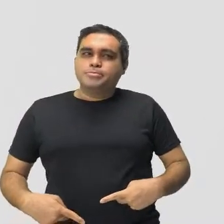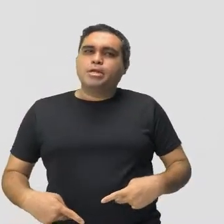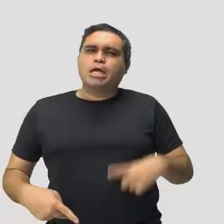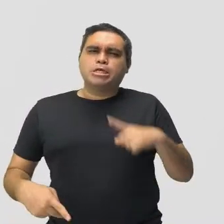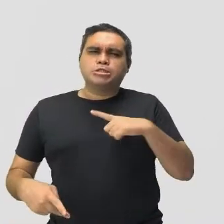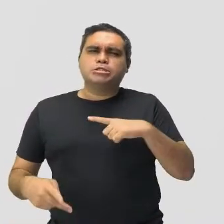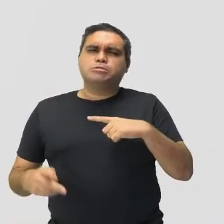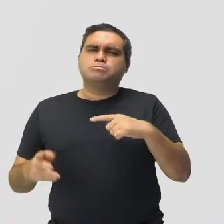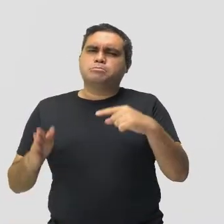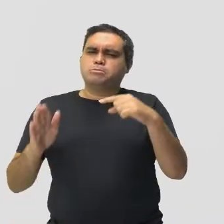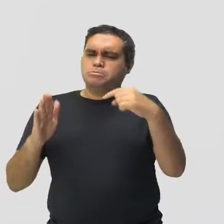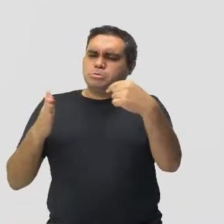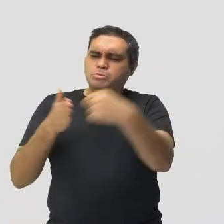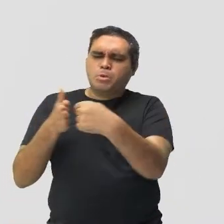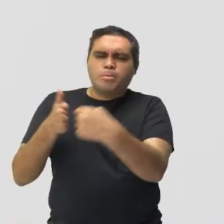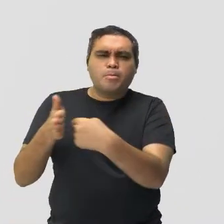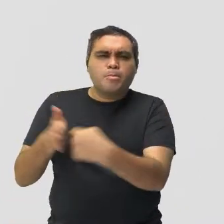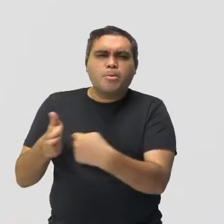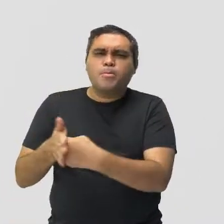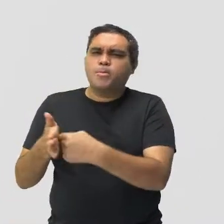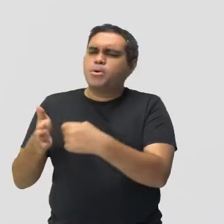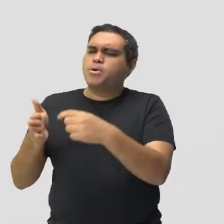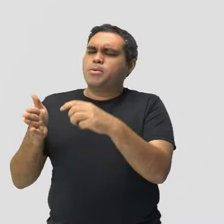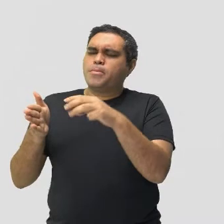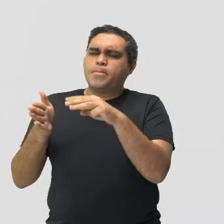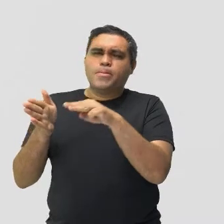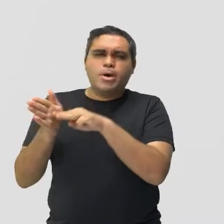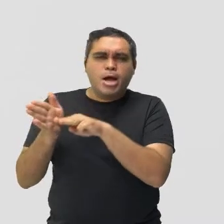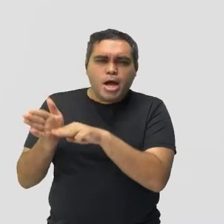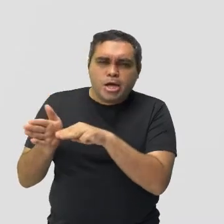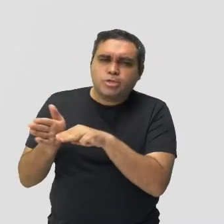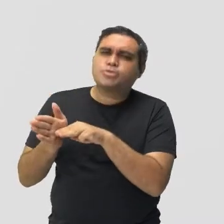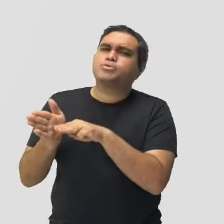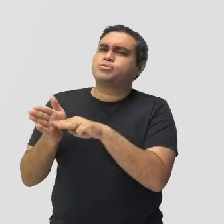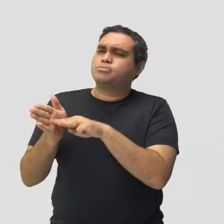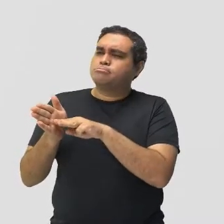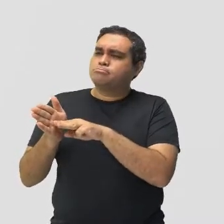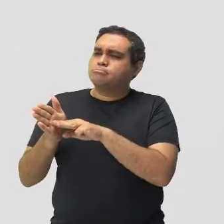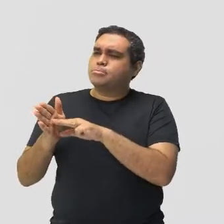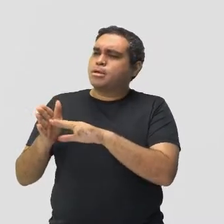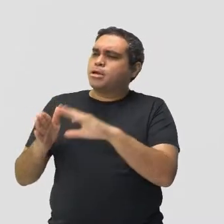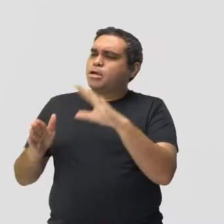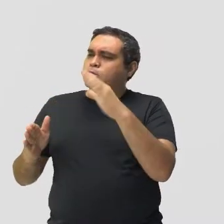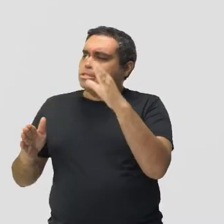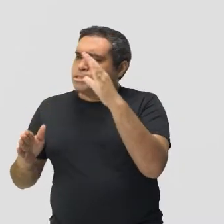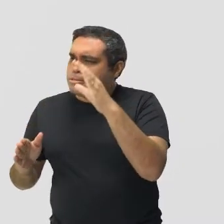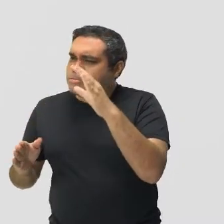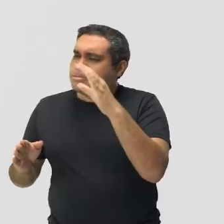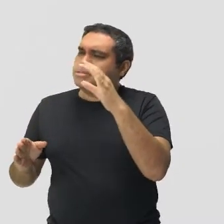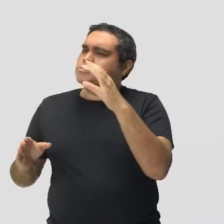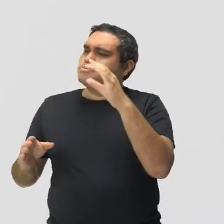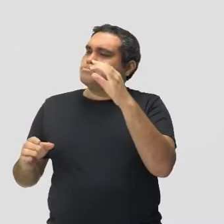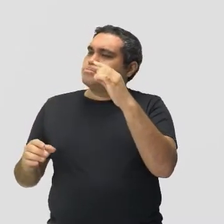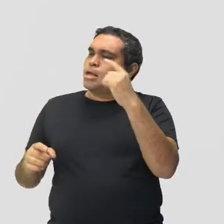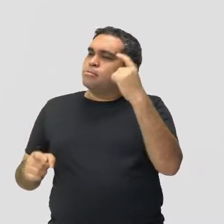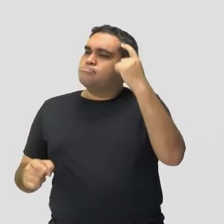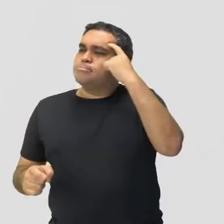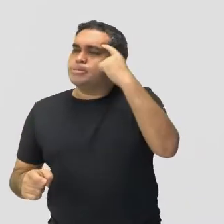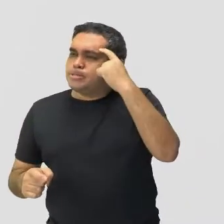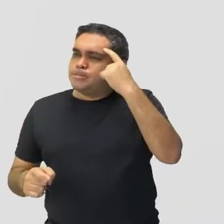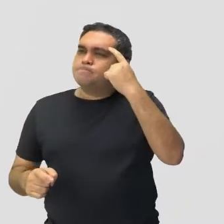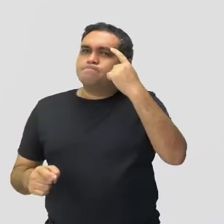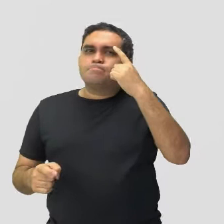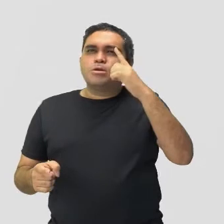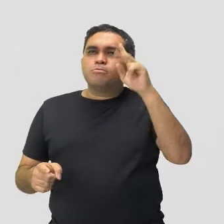comigo aí, e os métodos usados para a aquisição do conhecimento verdadeiro da